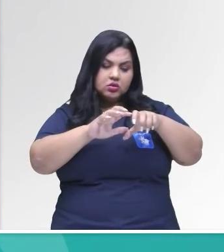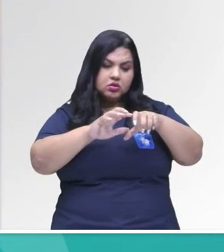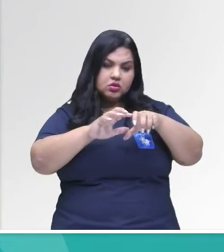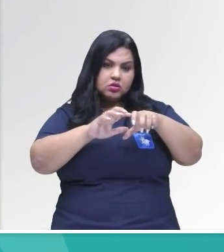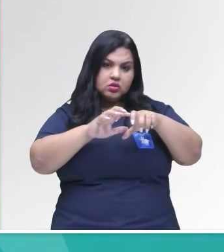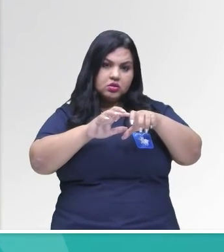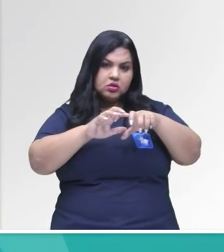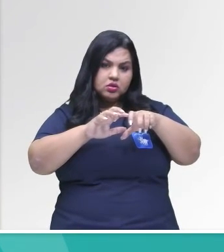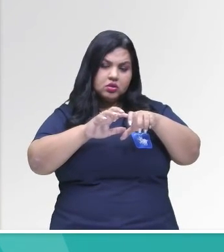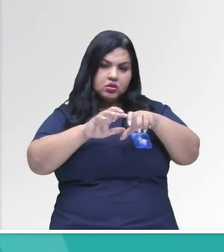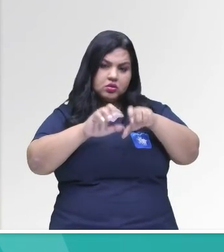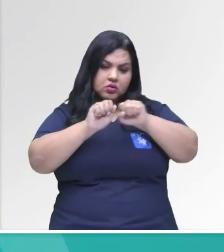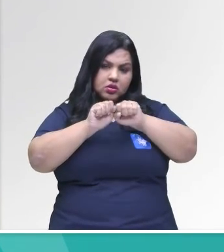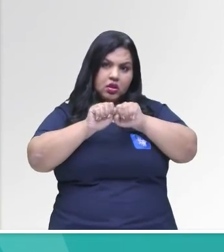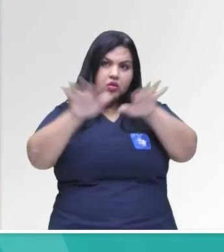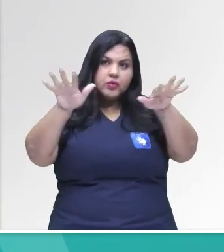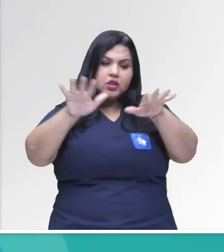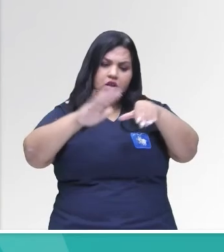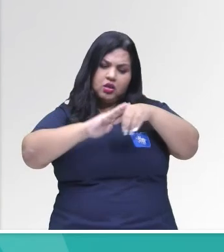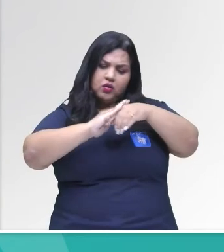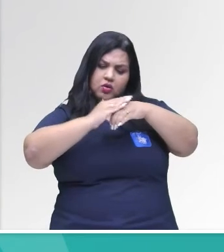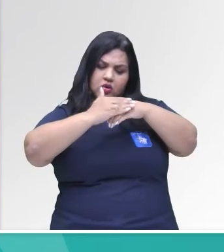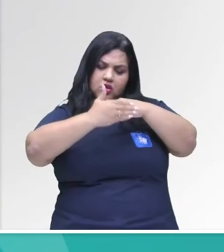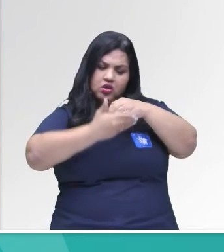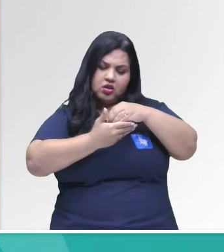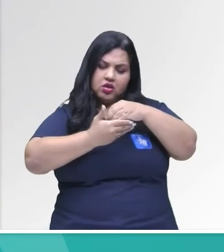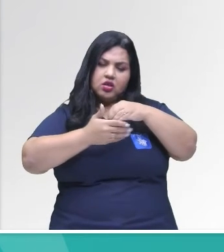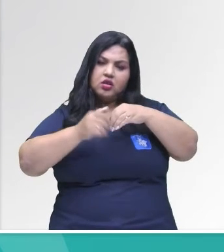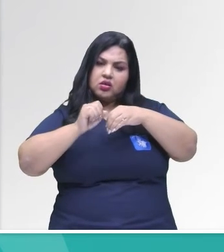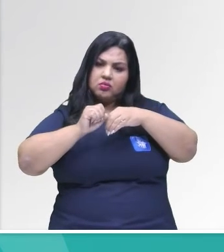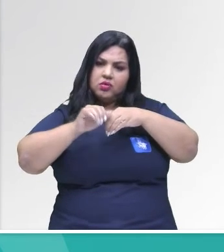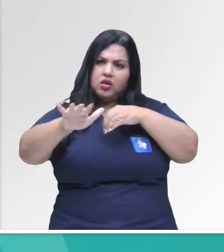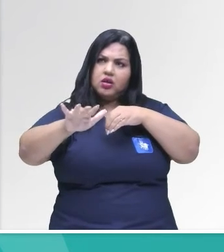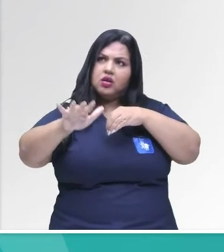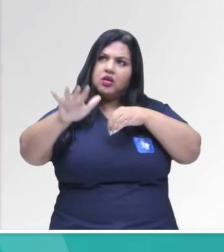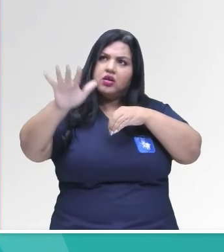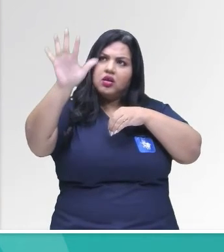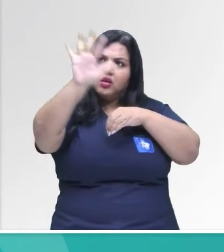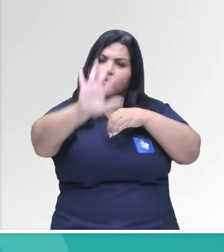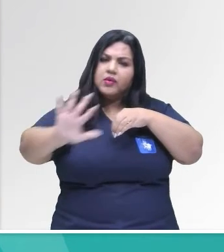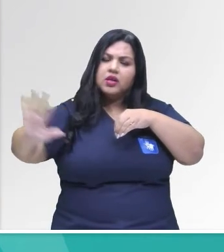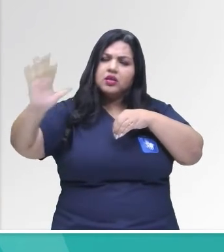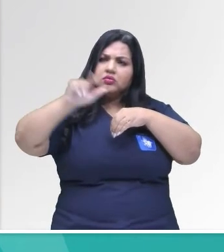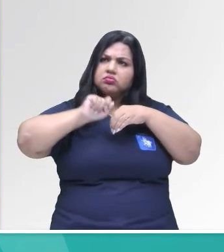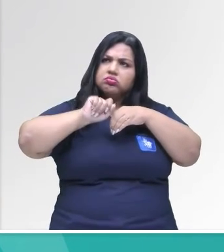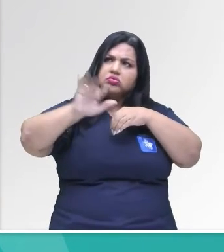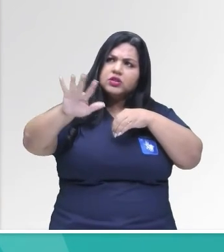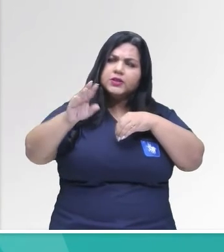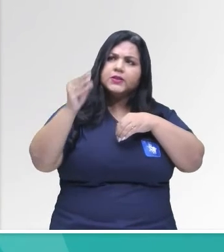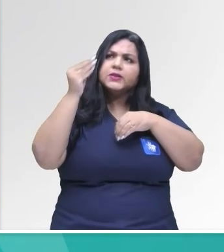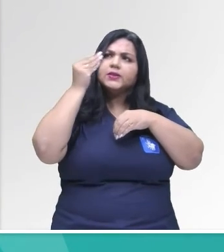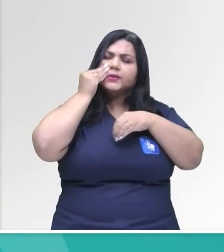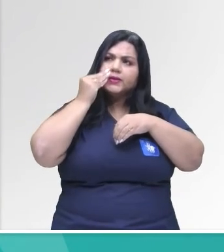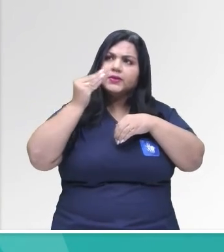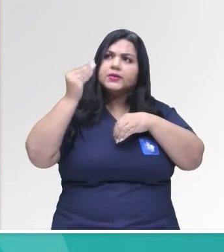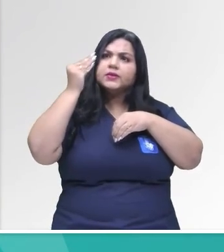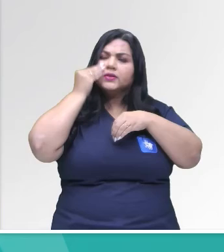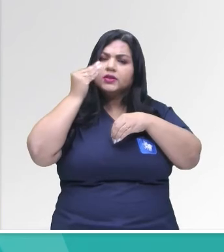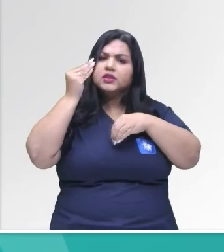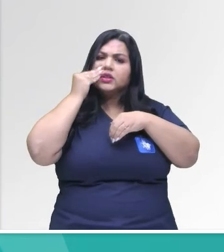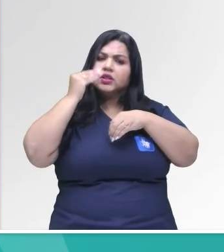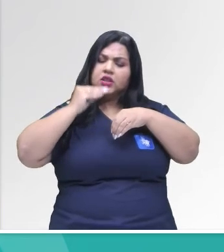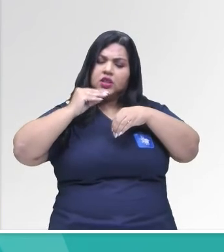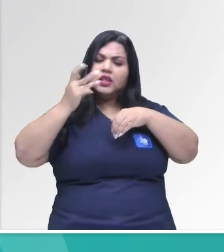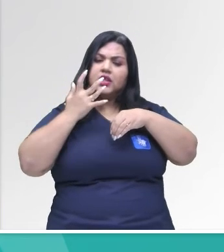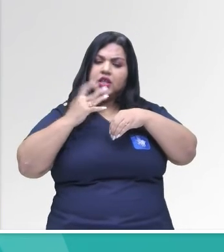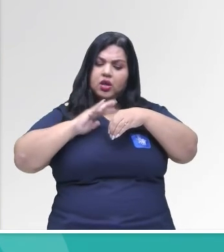eles estavam iluminando uma parede. E aí ele tentou, de todas as formas,